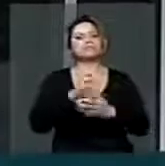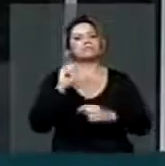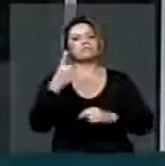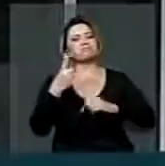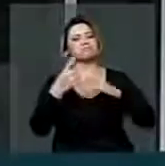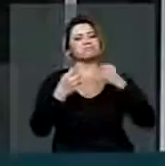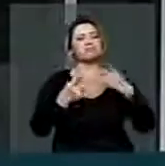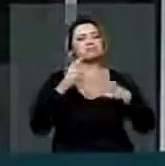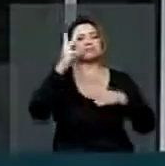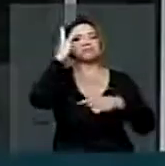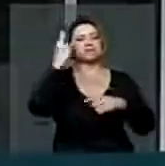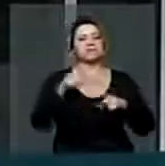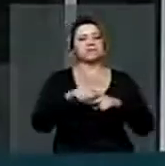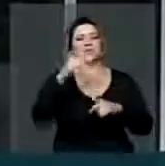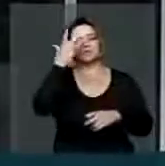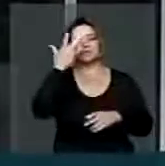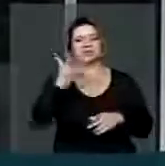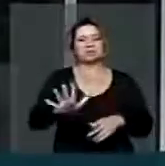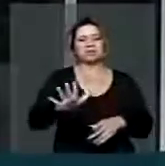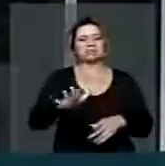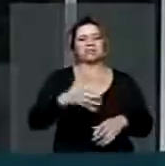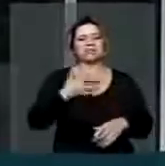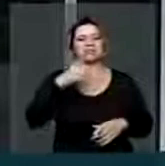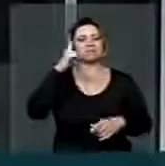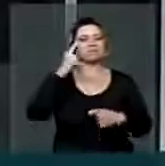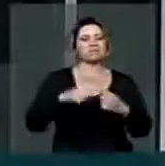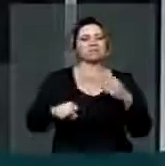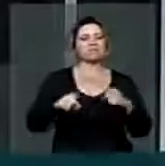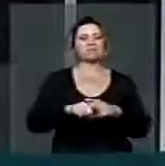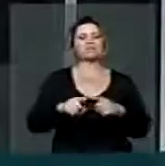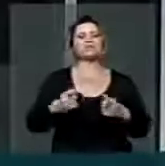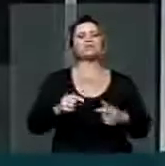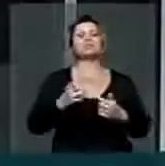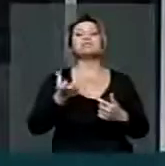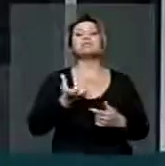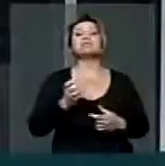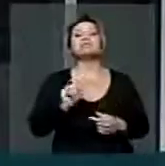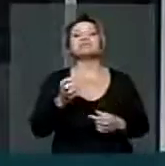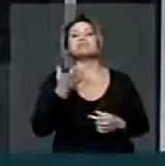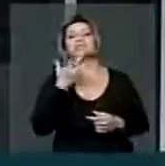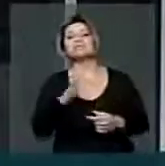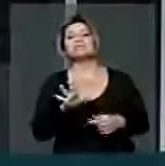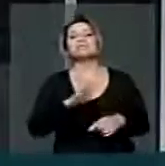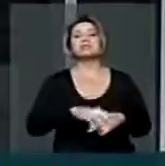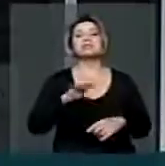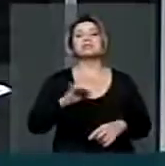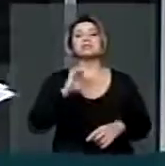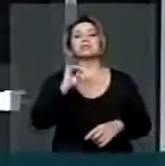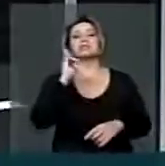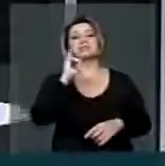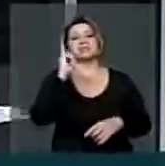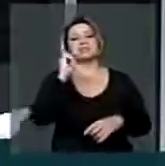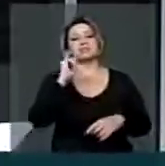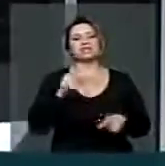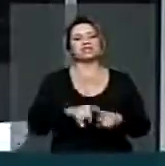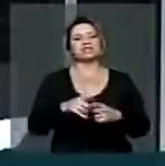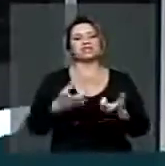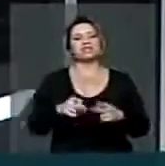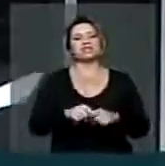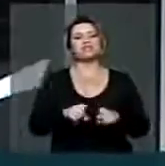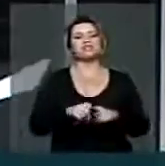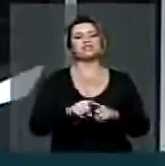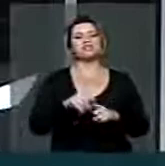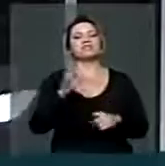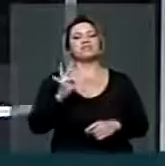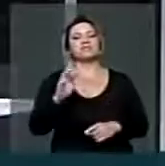possa desagradar um ou outro partido, que foi fundamental para dar maioria para o Fernando Henrique, que